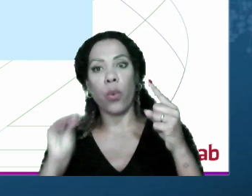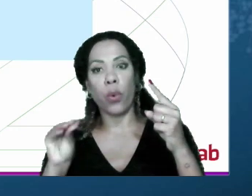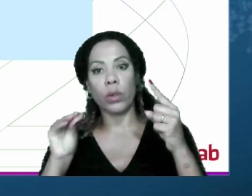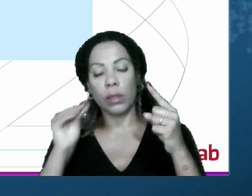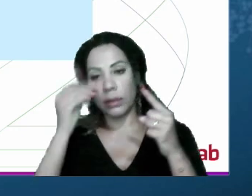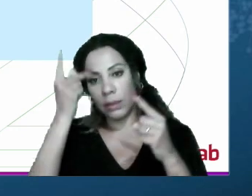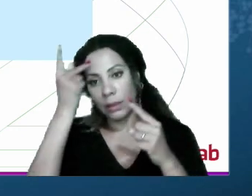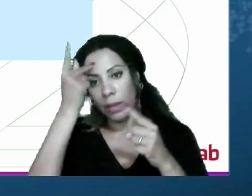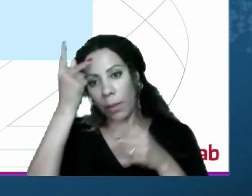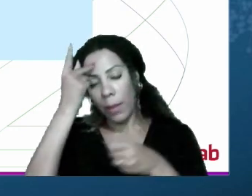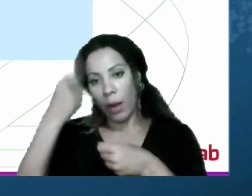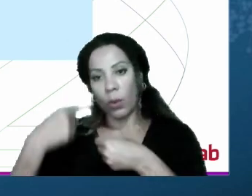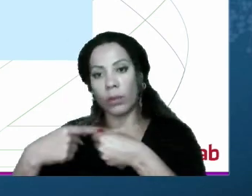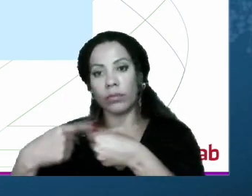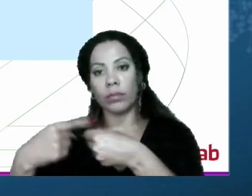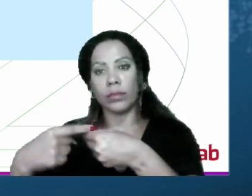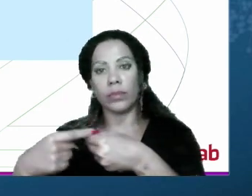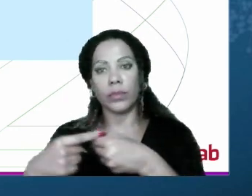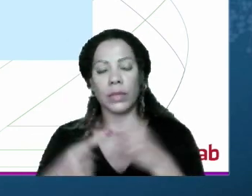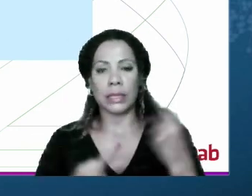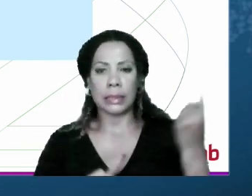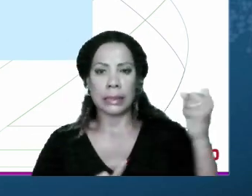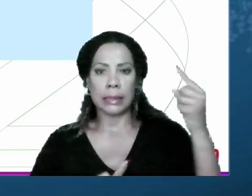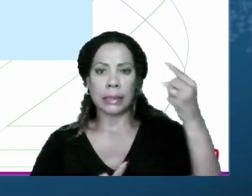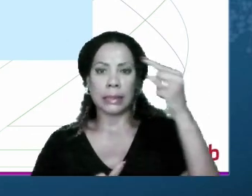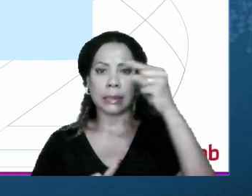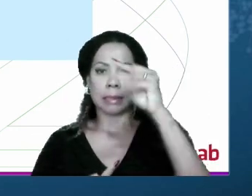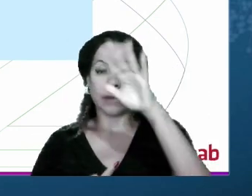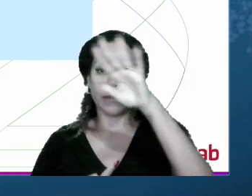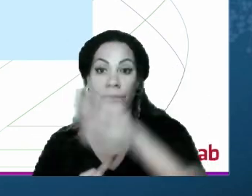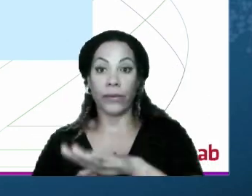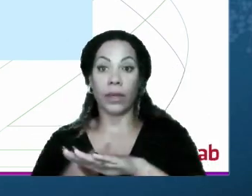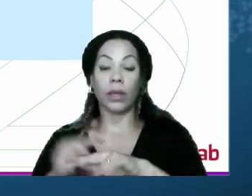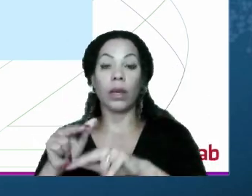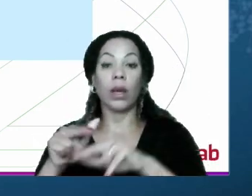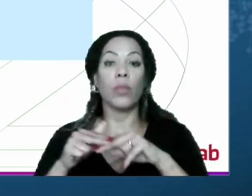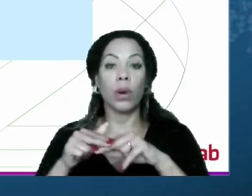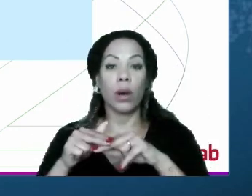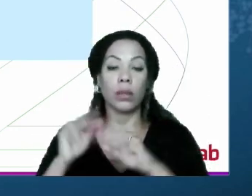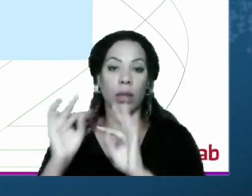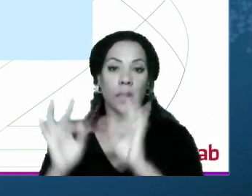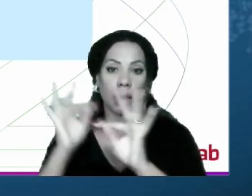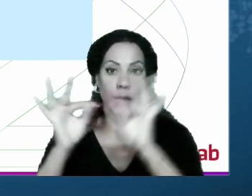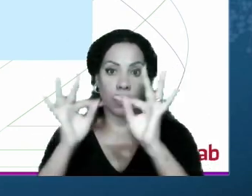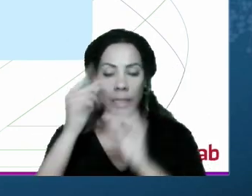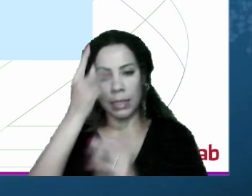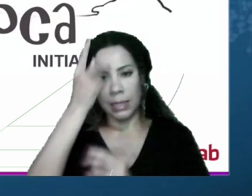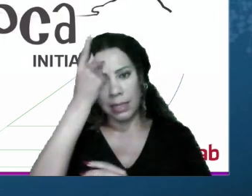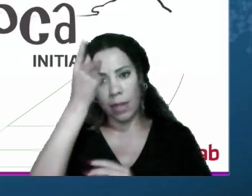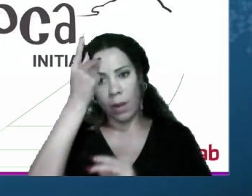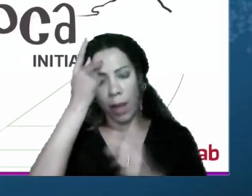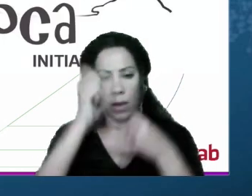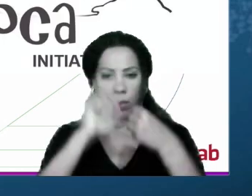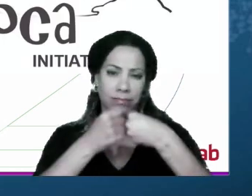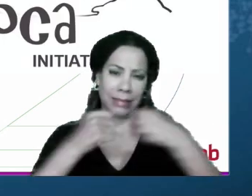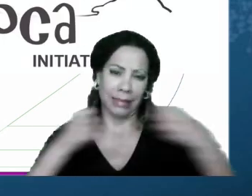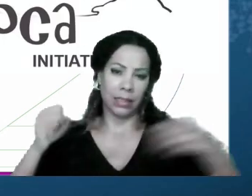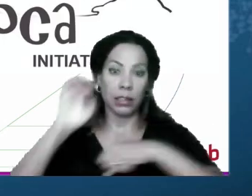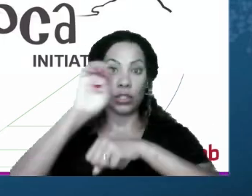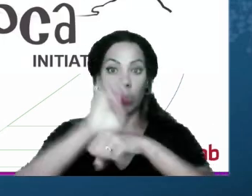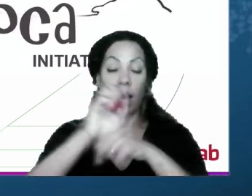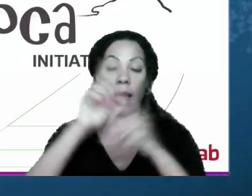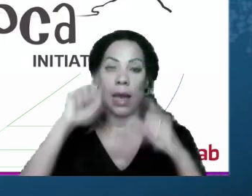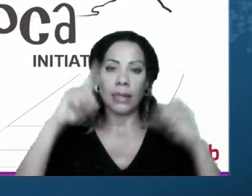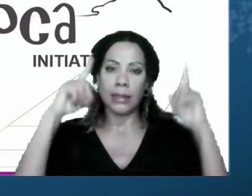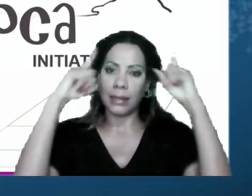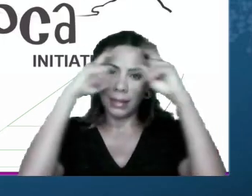Paulo, por todo o tempo do tratamento. São Paulo é um estado muito grande e realmente é um desafio realmente cobrir